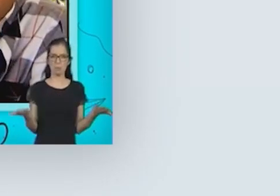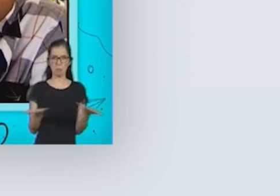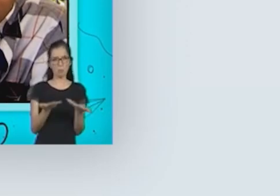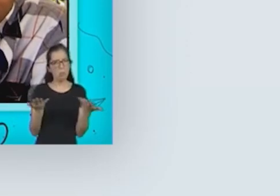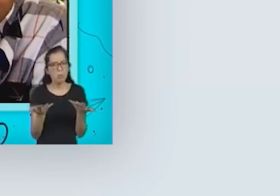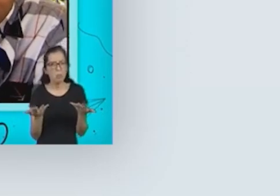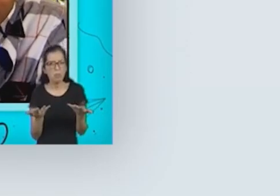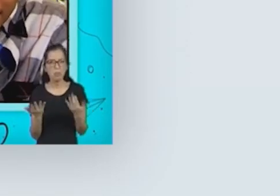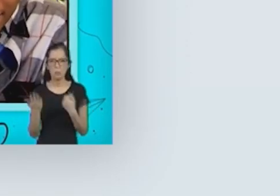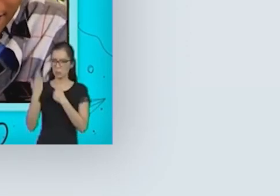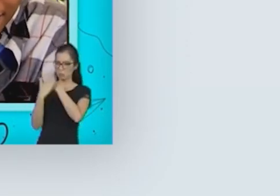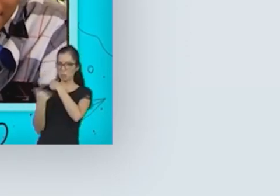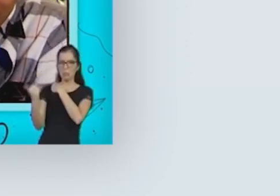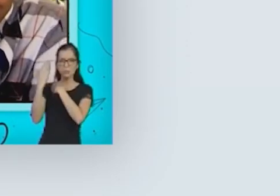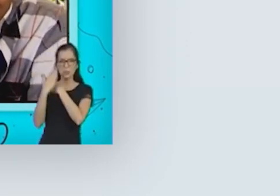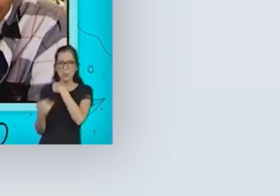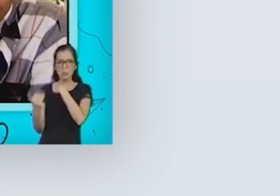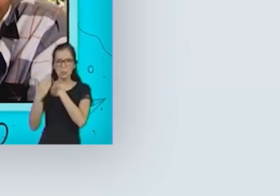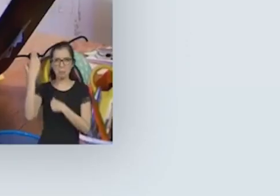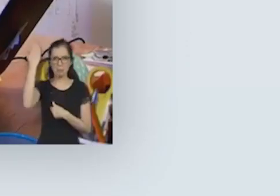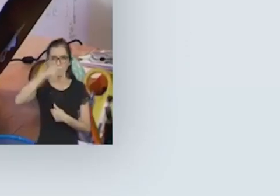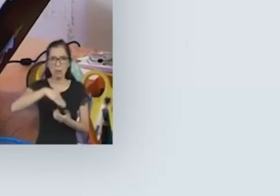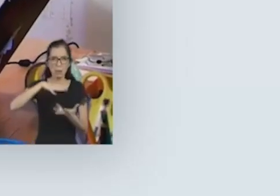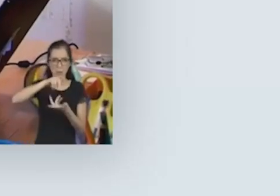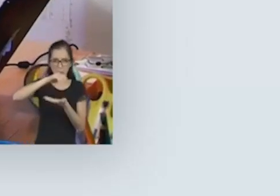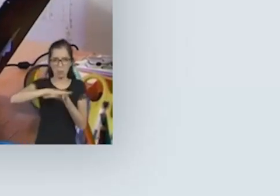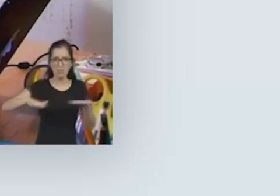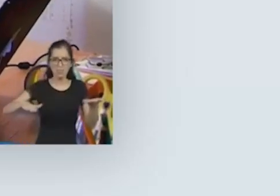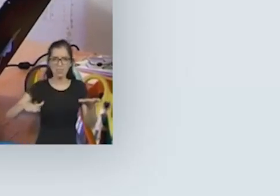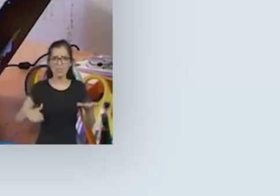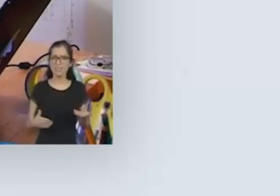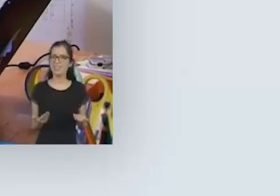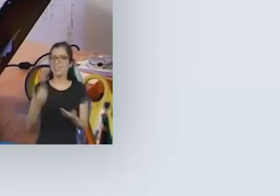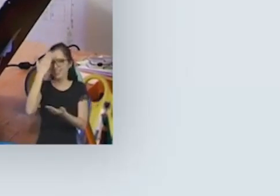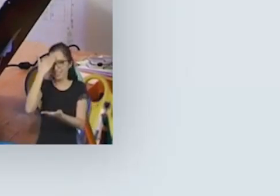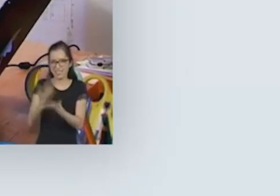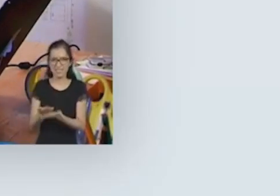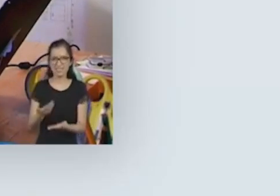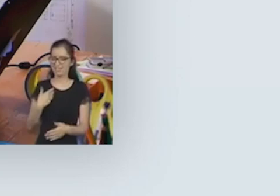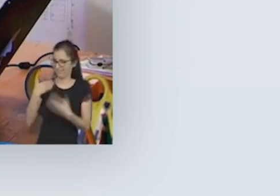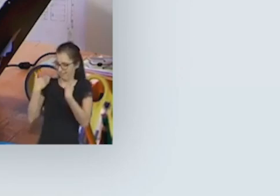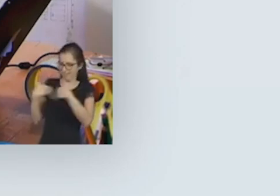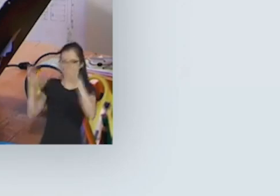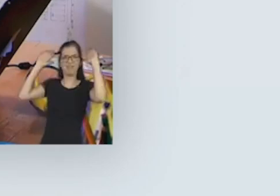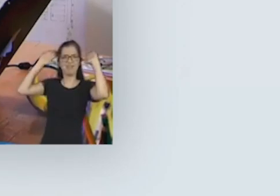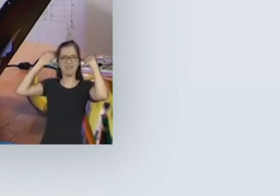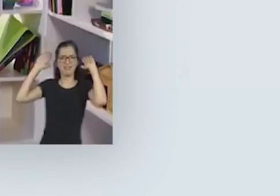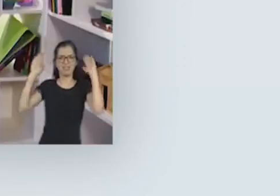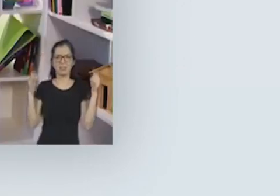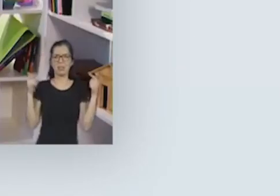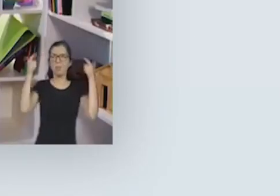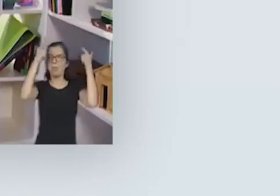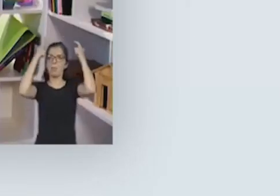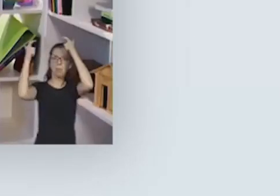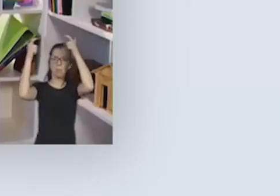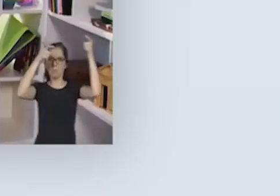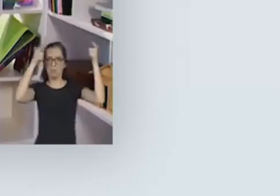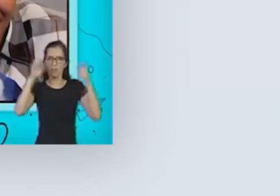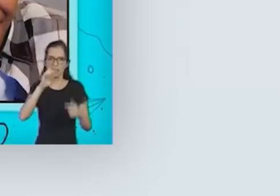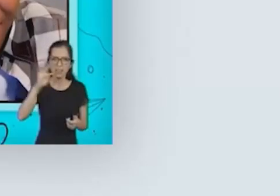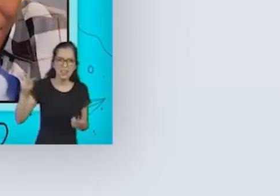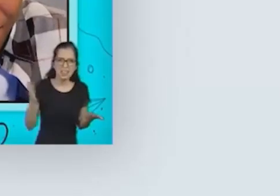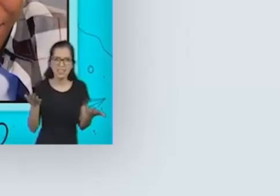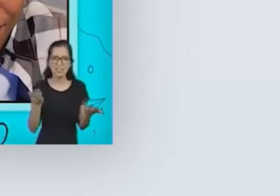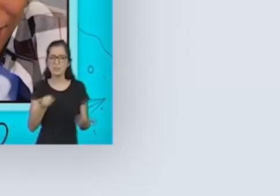num monte de post dele, sem pé nem cabeça. Por mim, ele pode acreditar no que quiser. Em disco voador, chupa-cabra, Terra